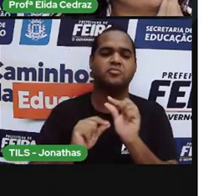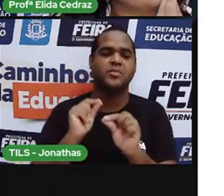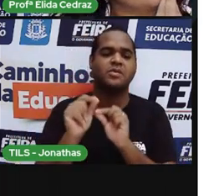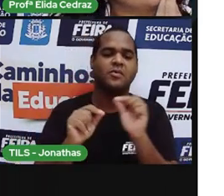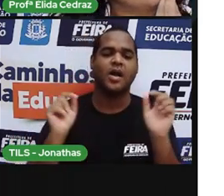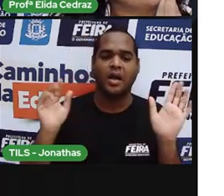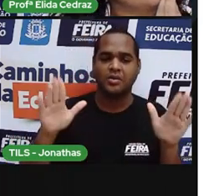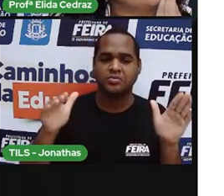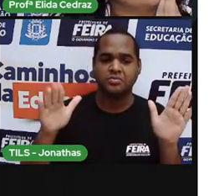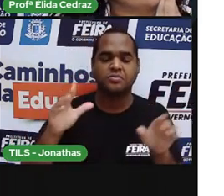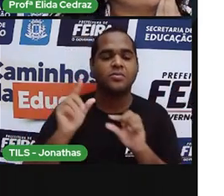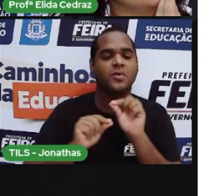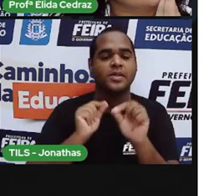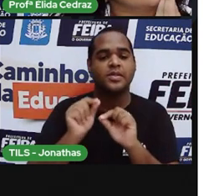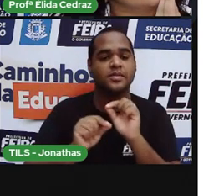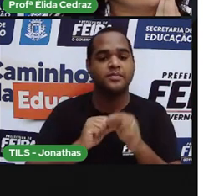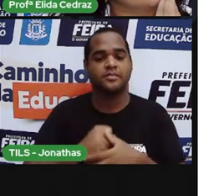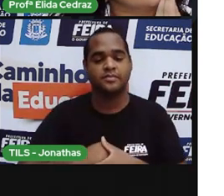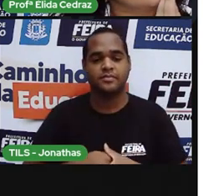música?